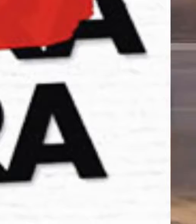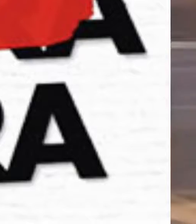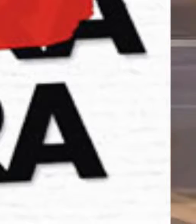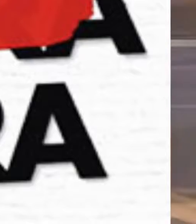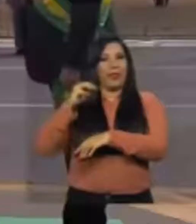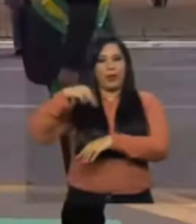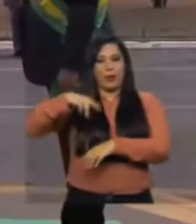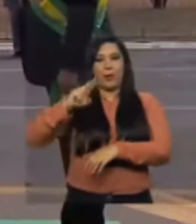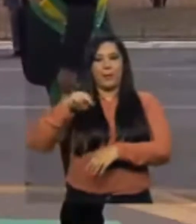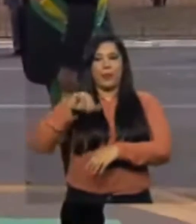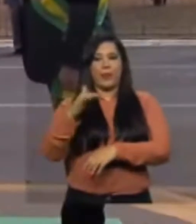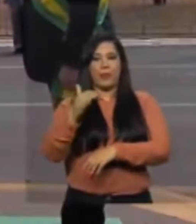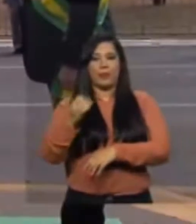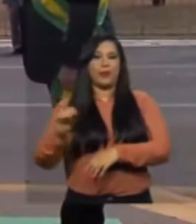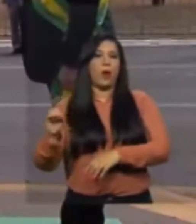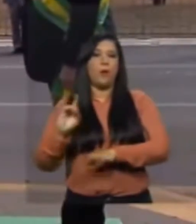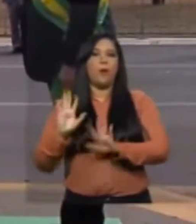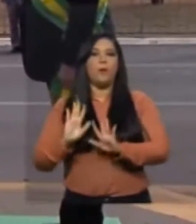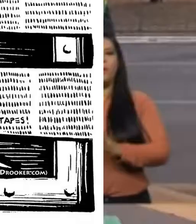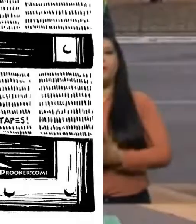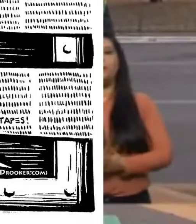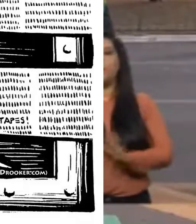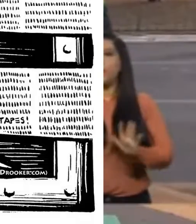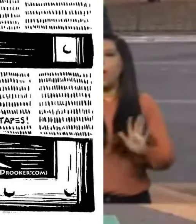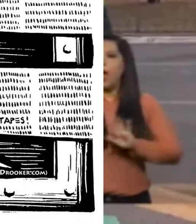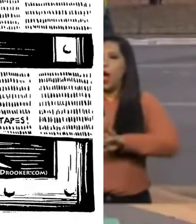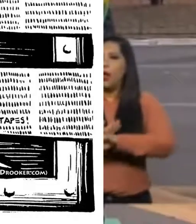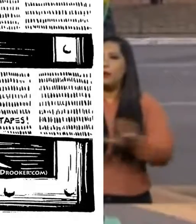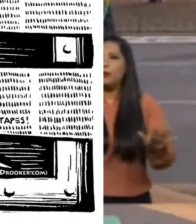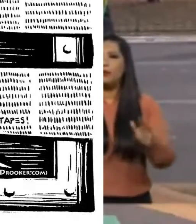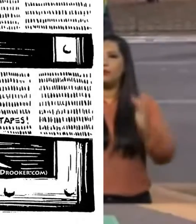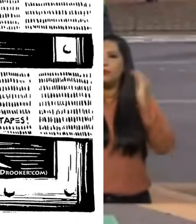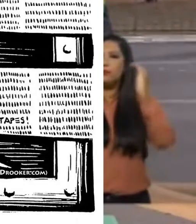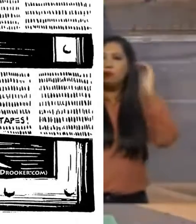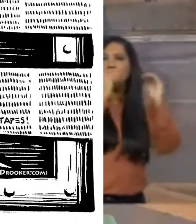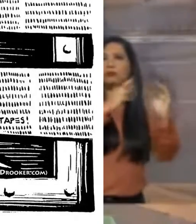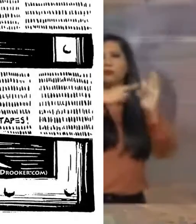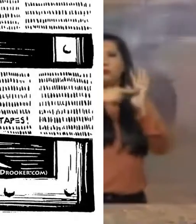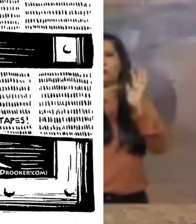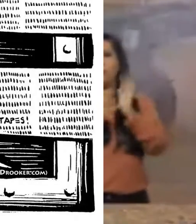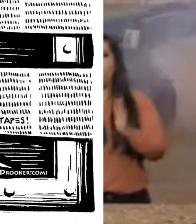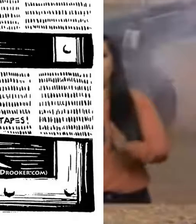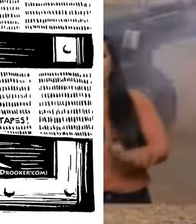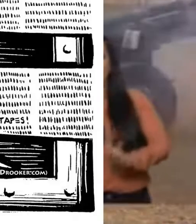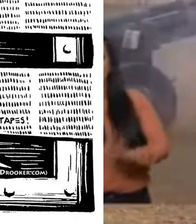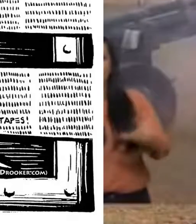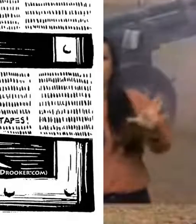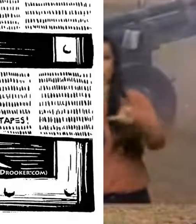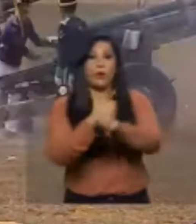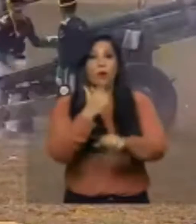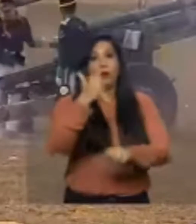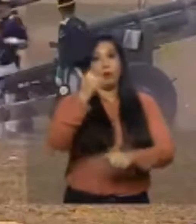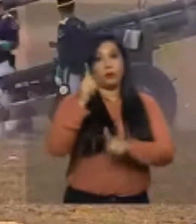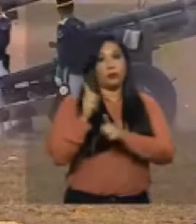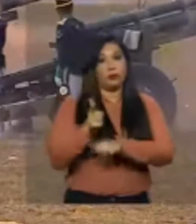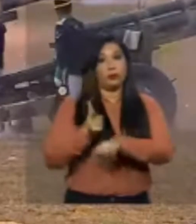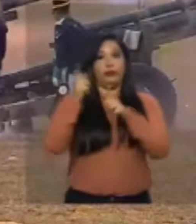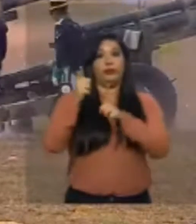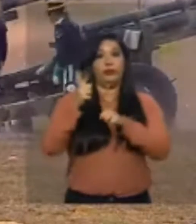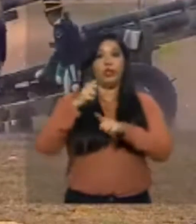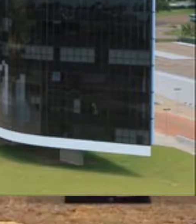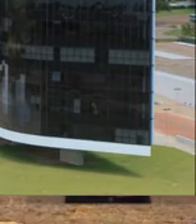Aqueles que pensam diferente, aqueles que falam contra o establishment, esses estão